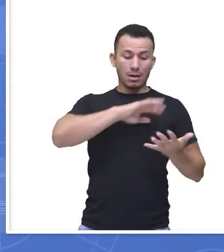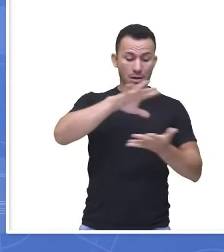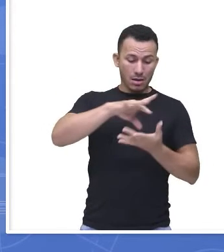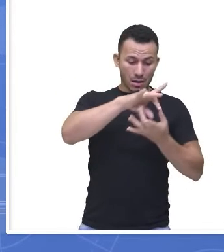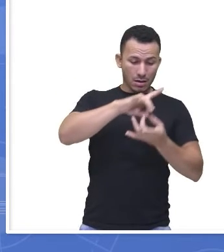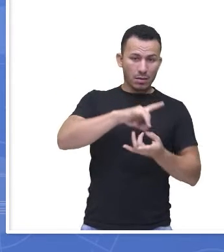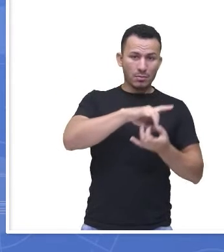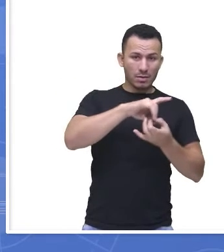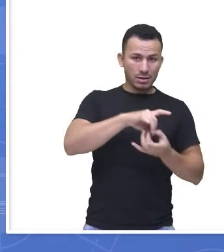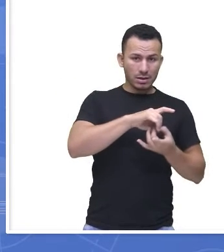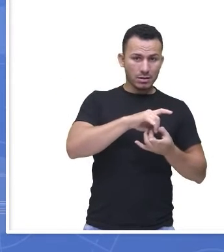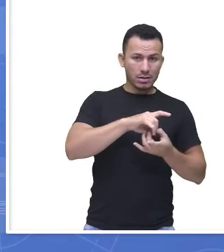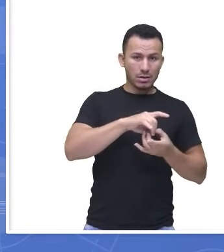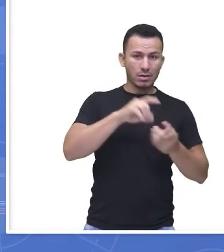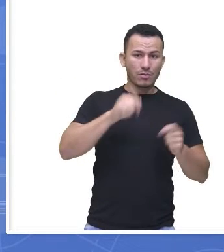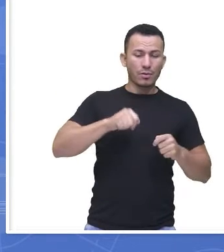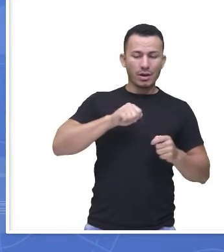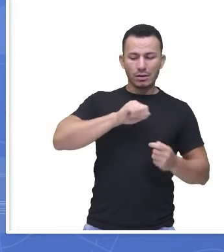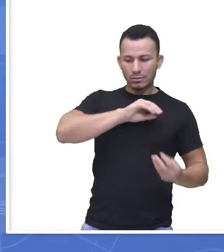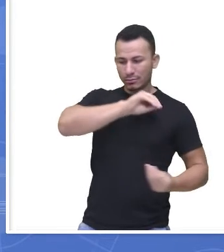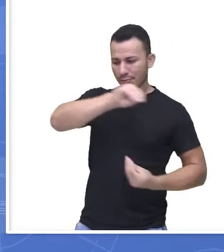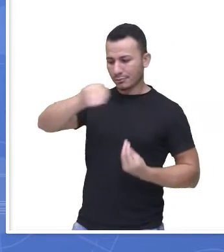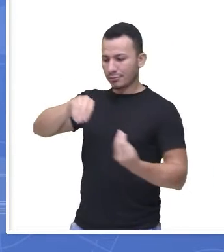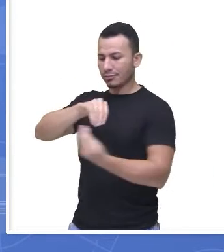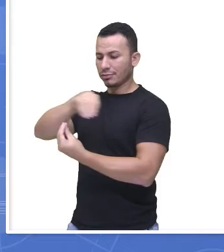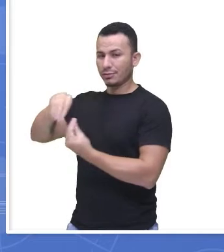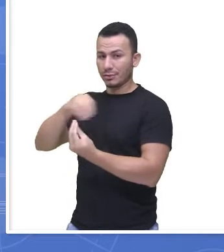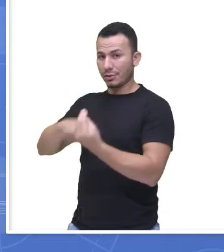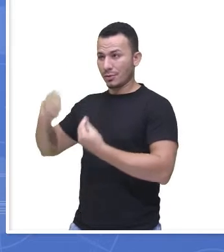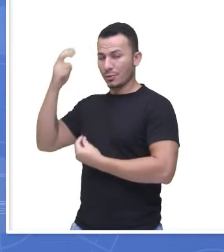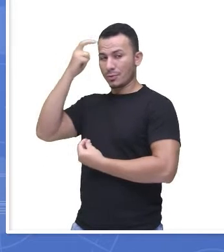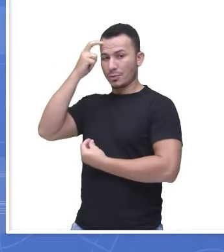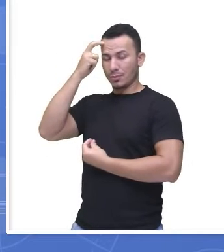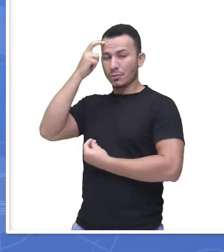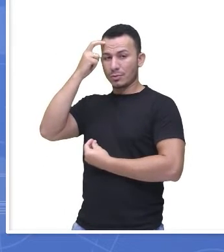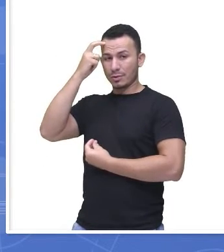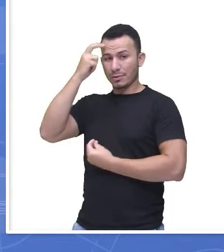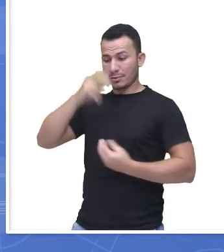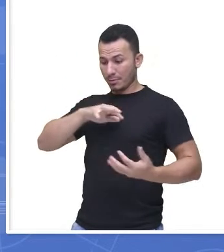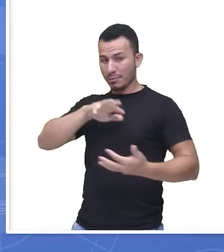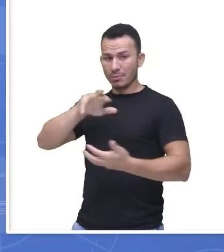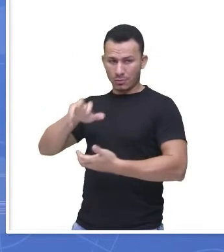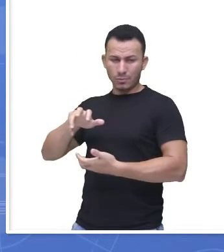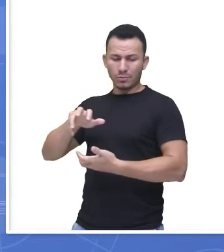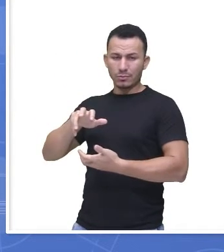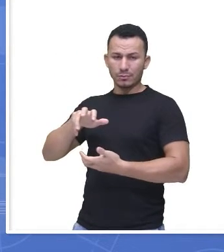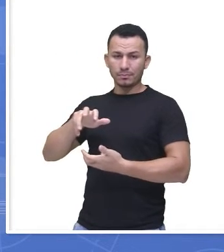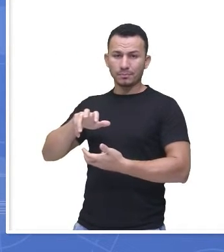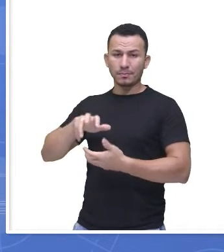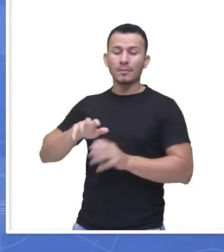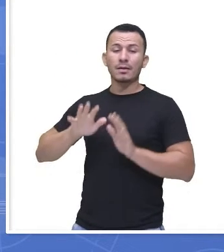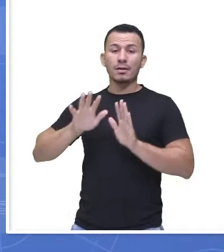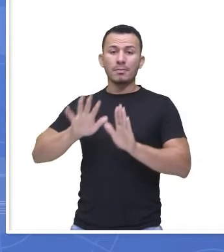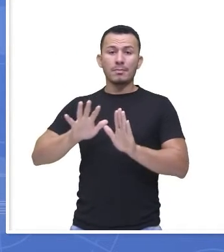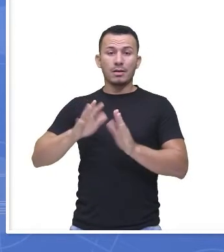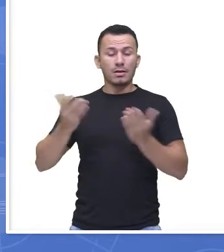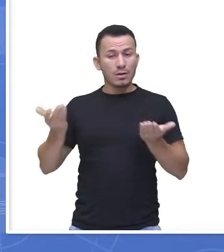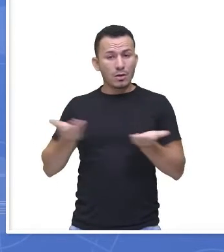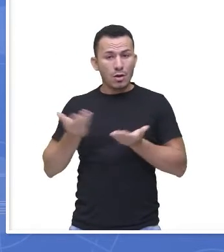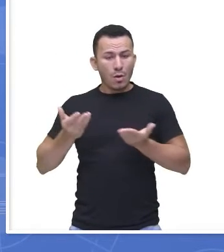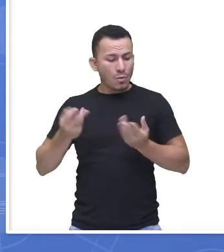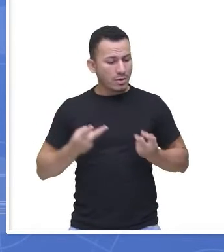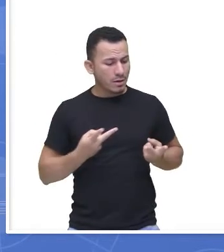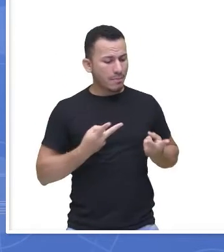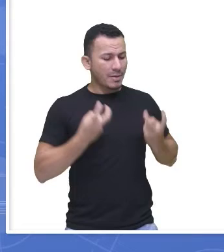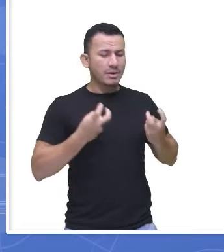né, promover a homogeneização cultural ao redor do mundo, do planeta, o que se vê